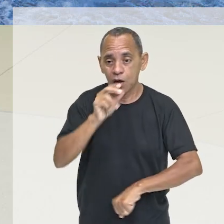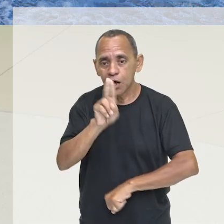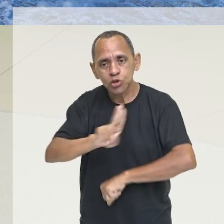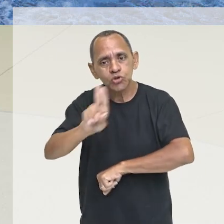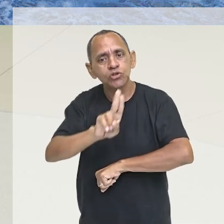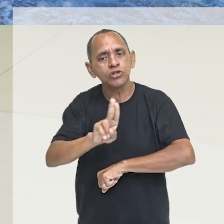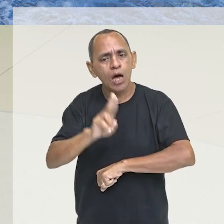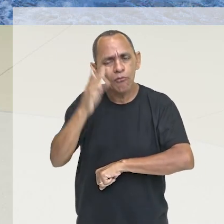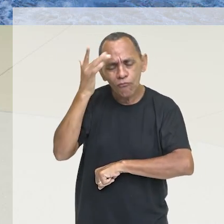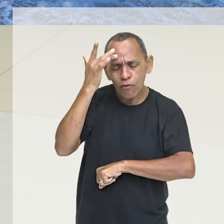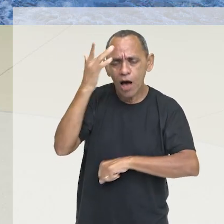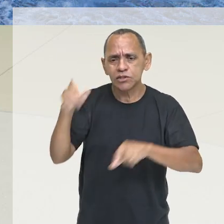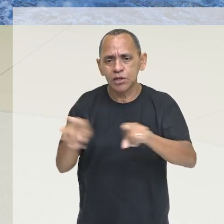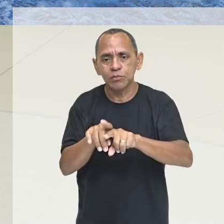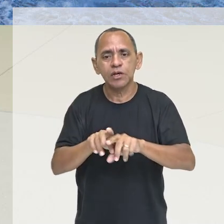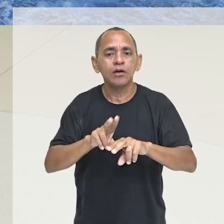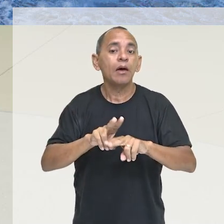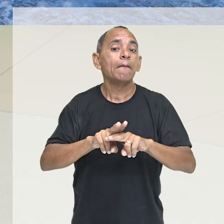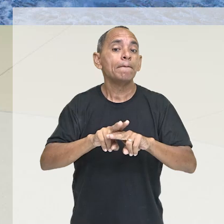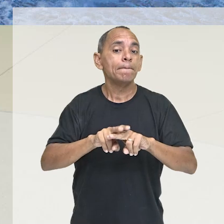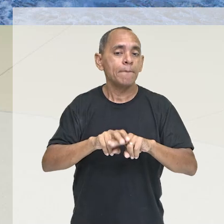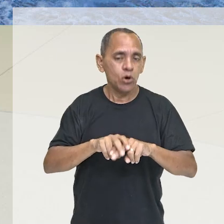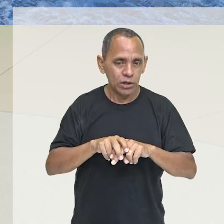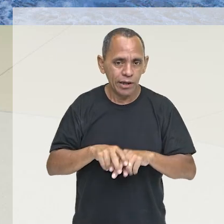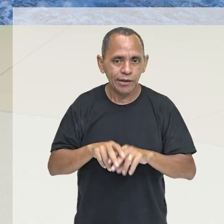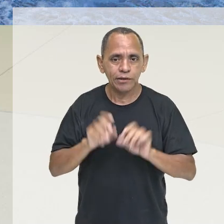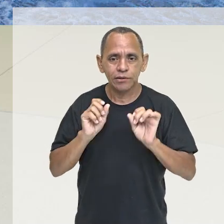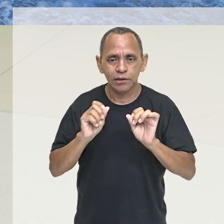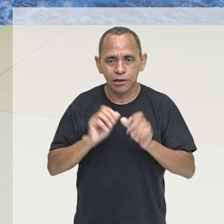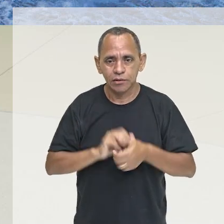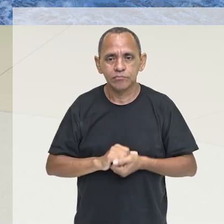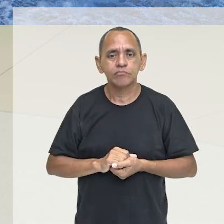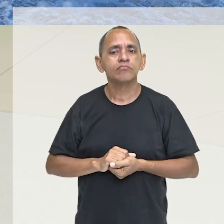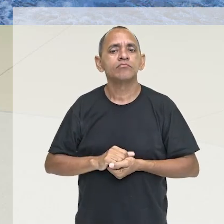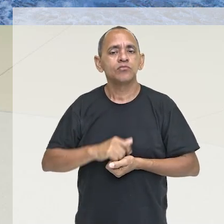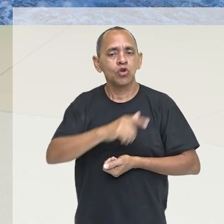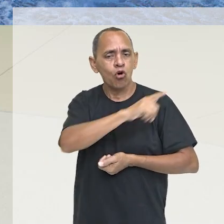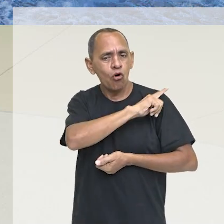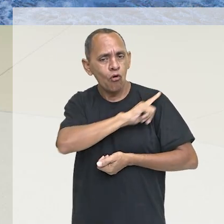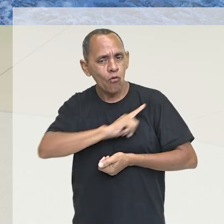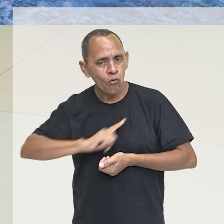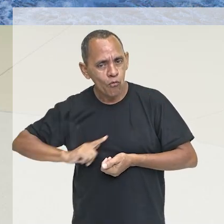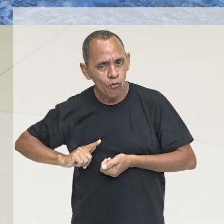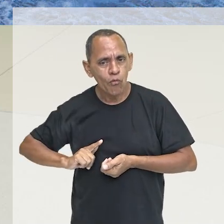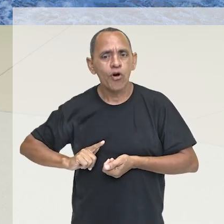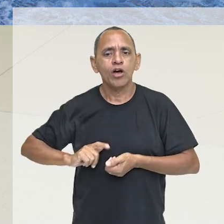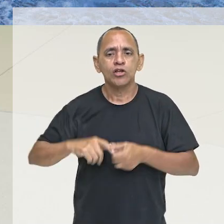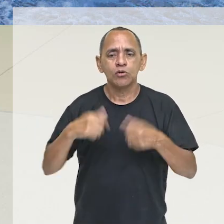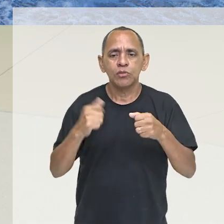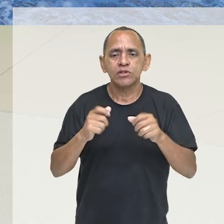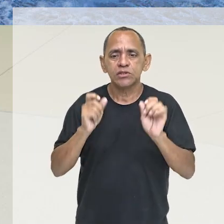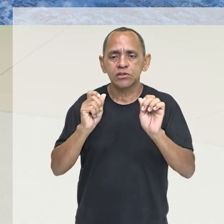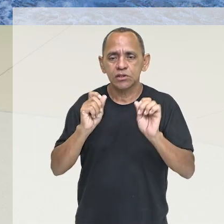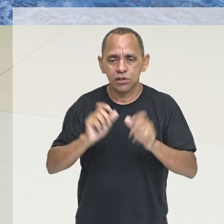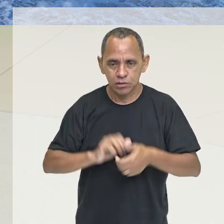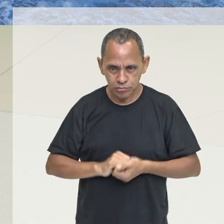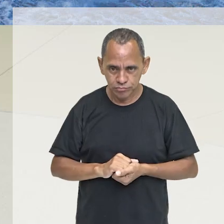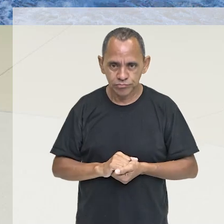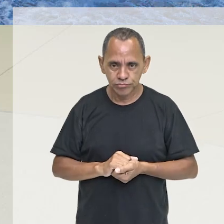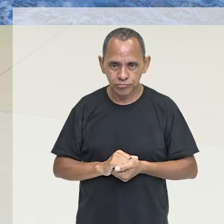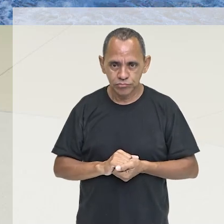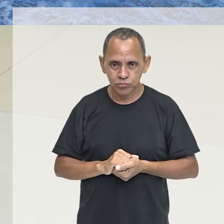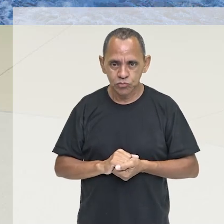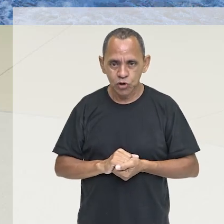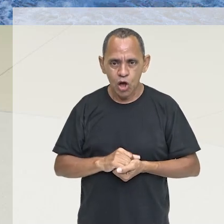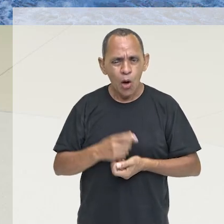fácil utilizada, porém, o nosso governo, a gente precisa receber pelo nosso vídeo. Você viu o quê? Que quando